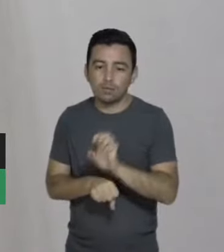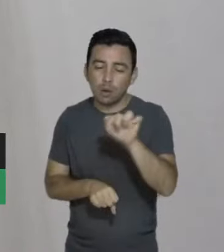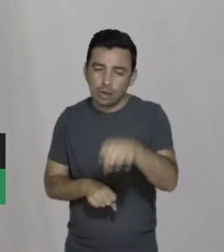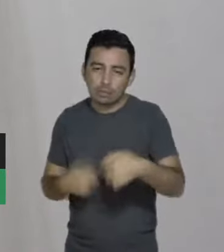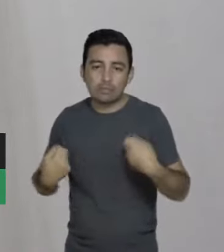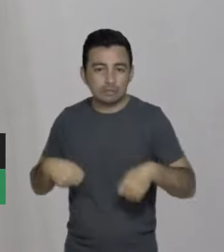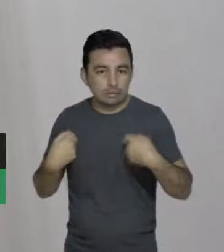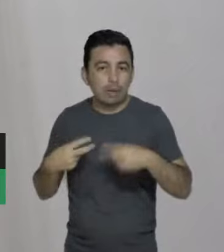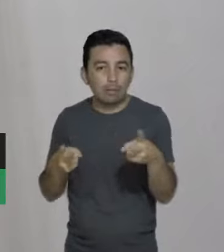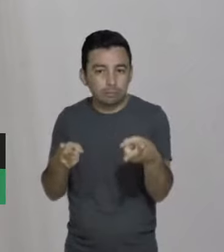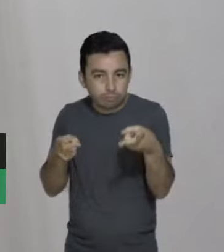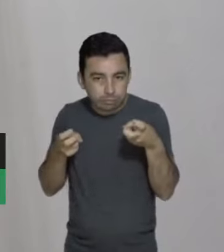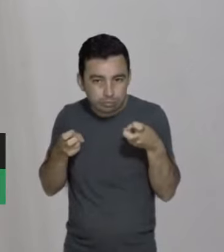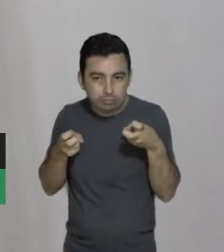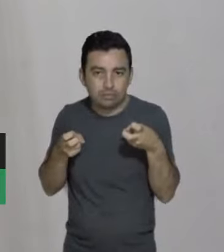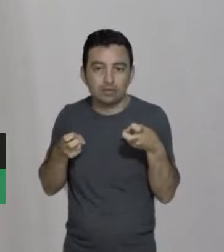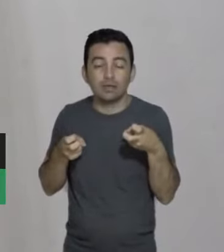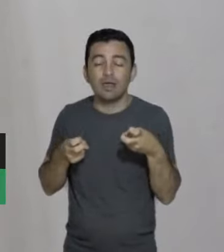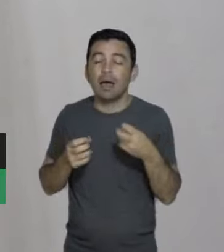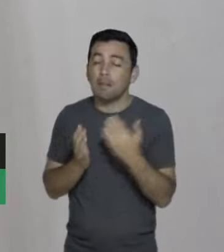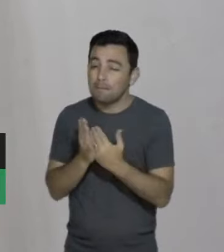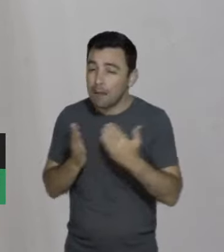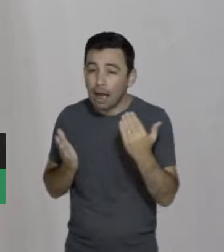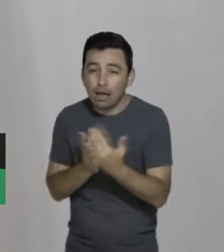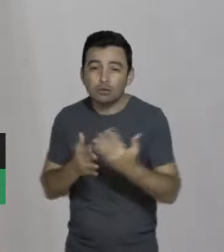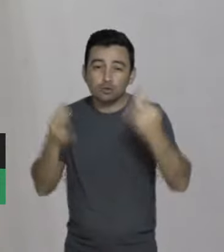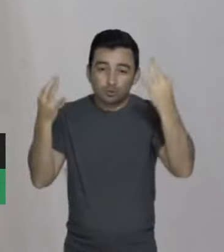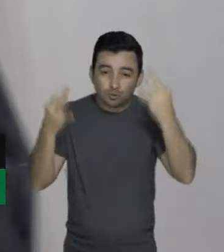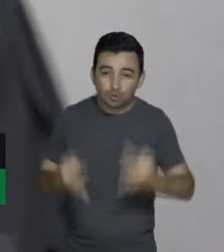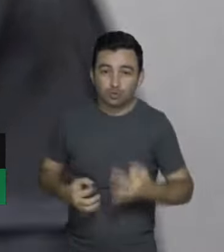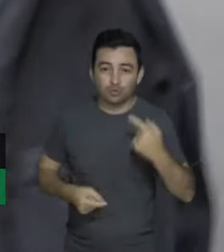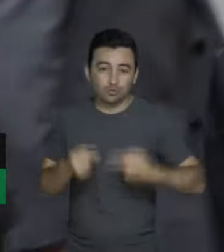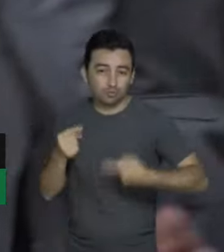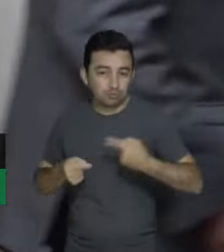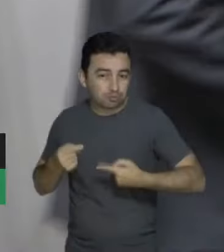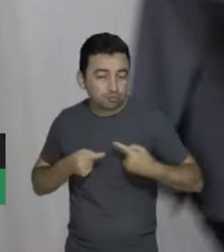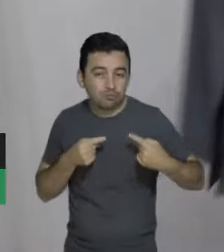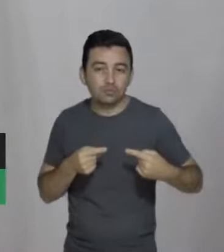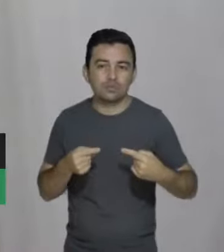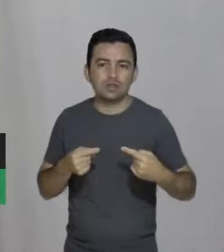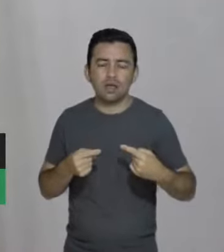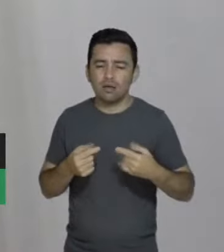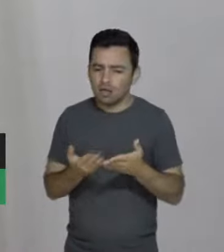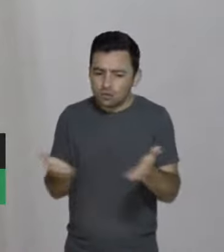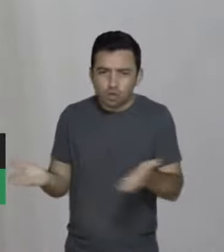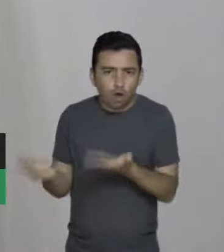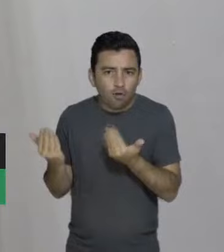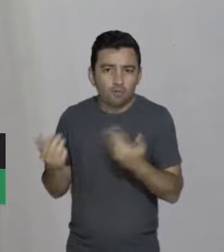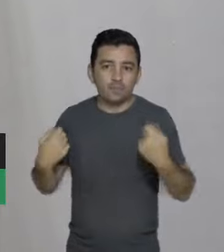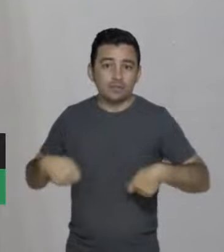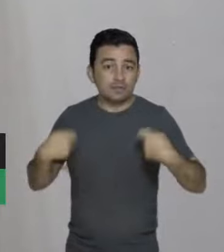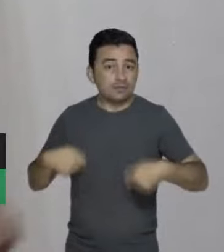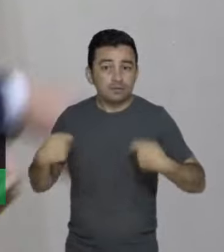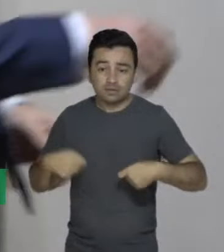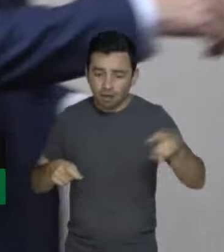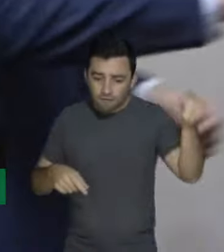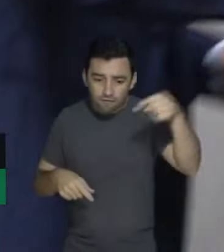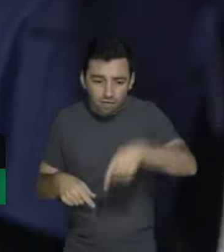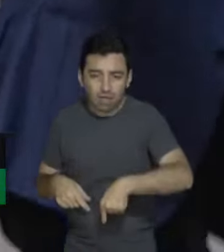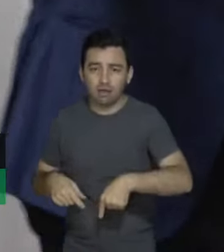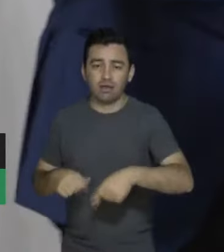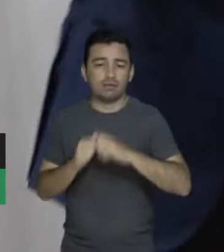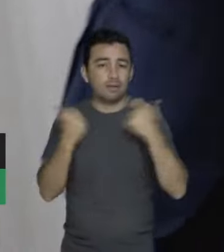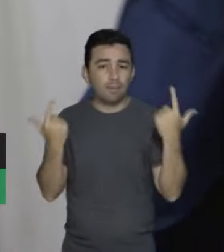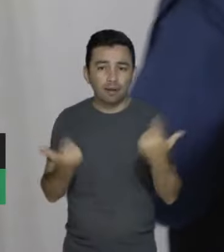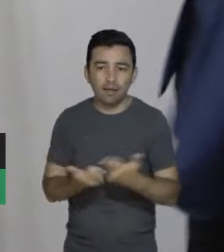para isso nada mais justo do que a gente discutir no âmbito da Juventude e colocar a juventude para vir ao Parlamento a frente